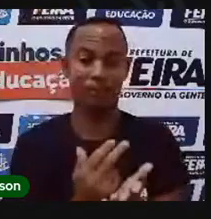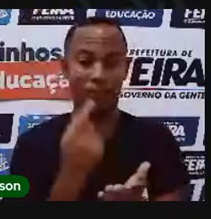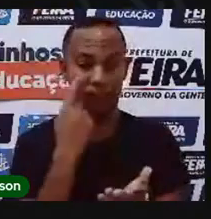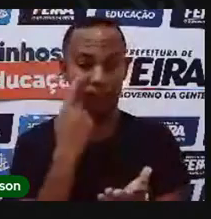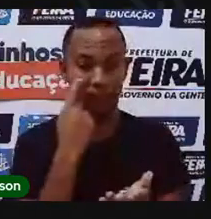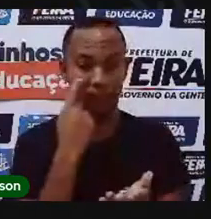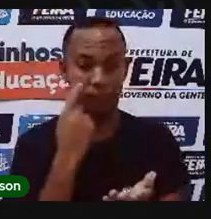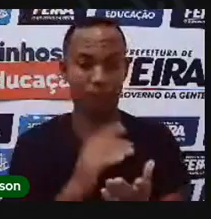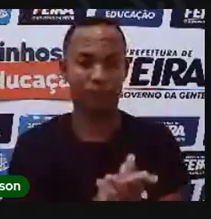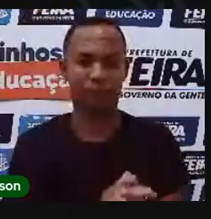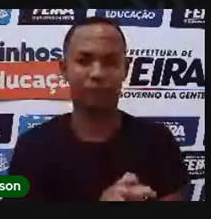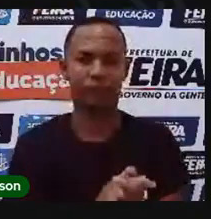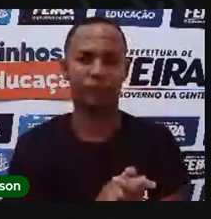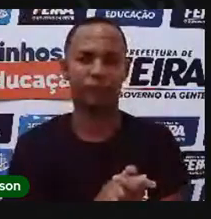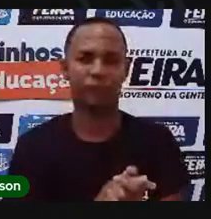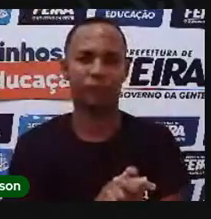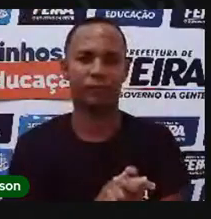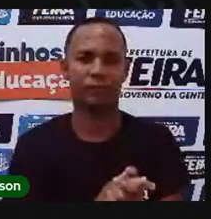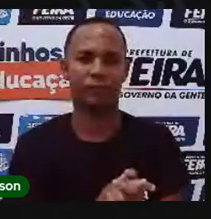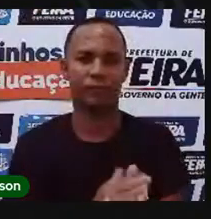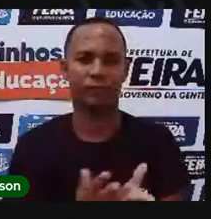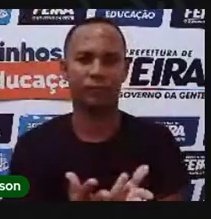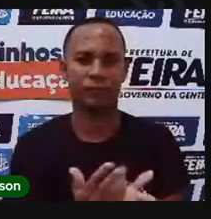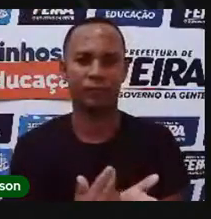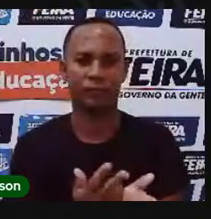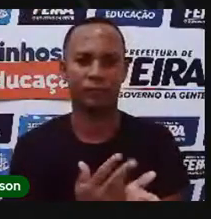o mandacaru.